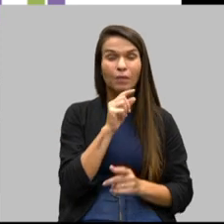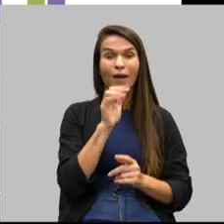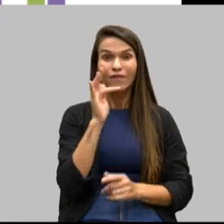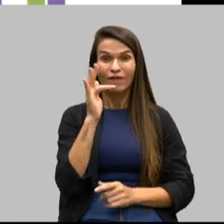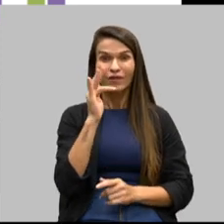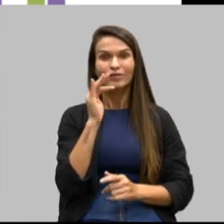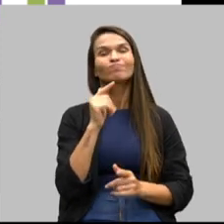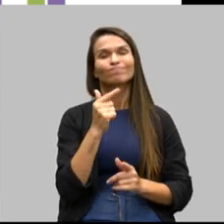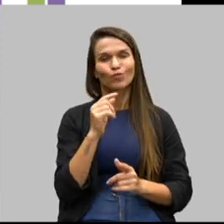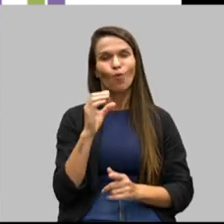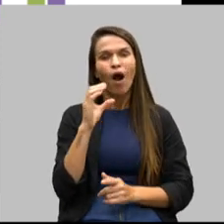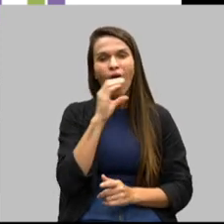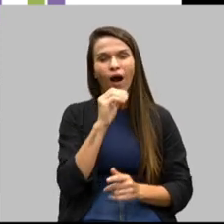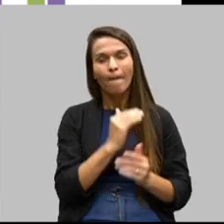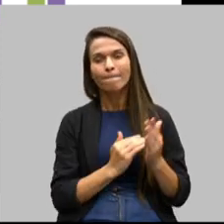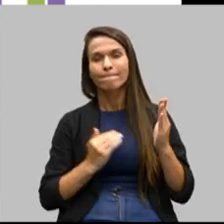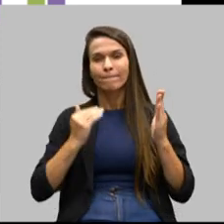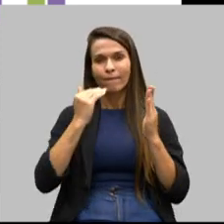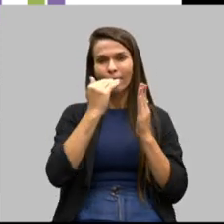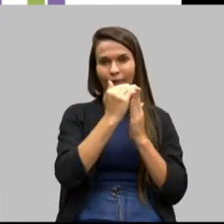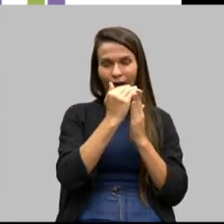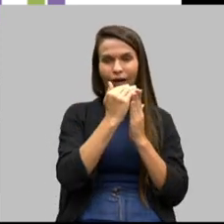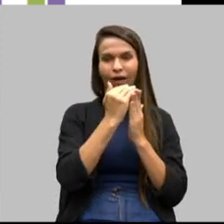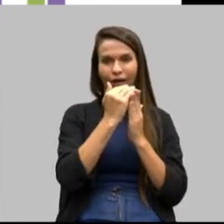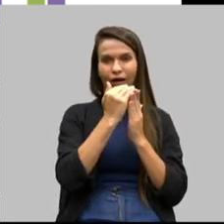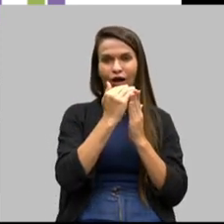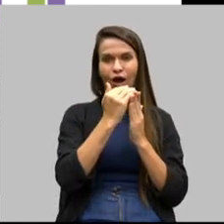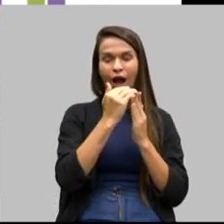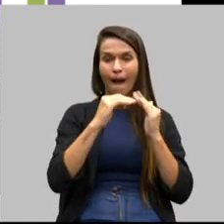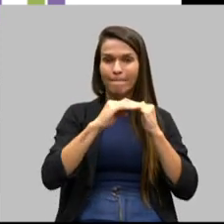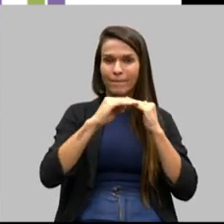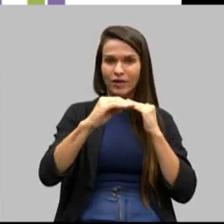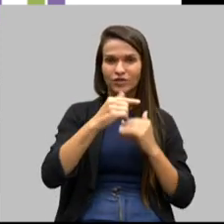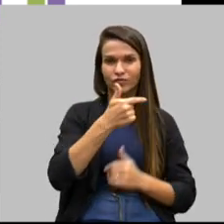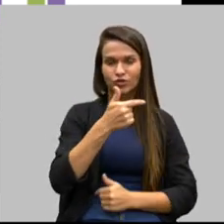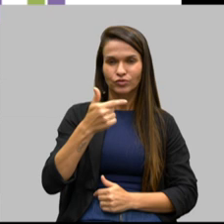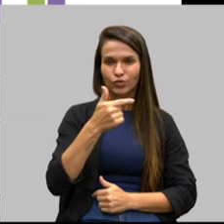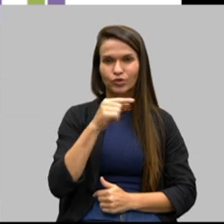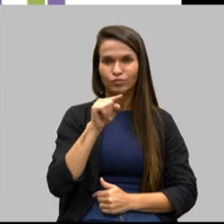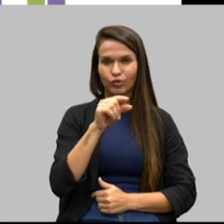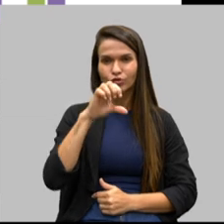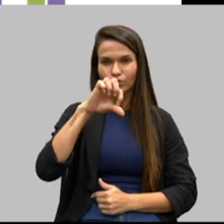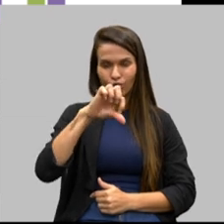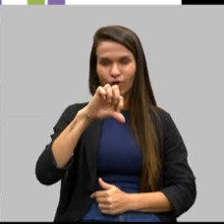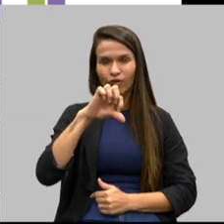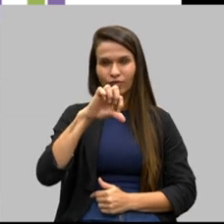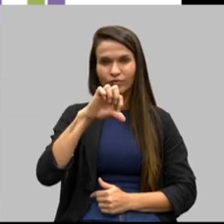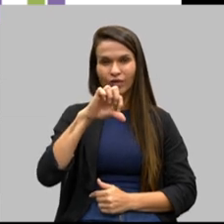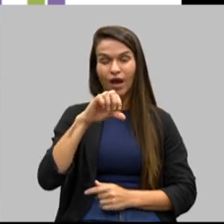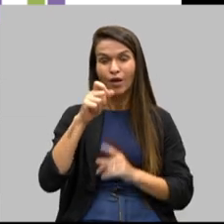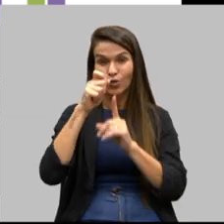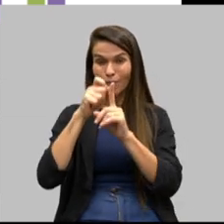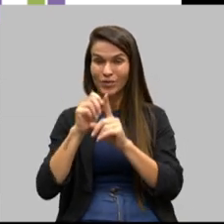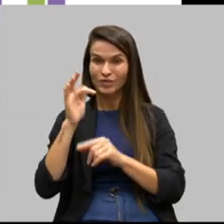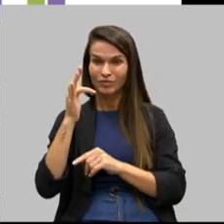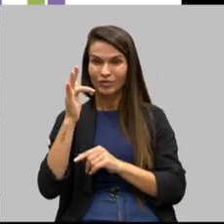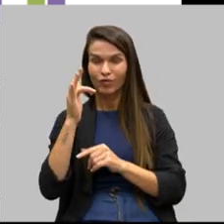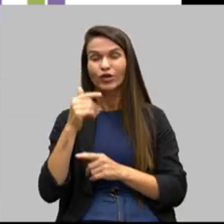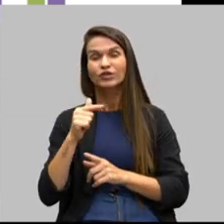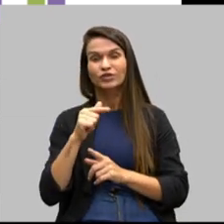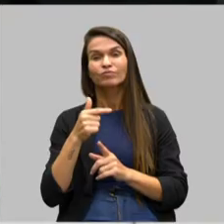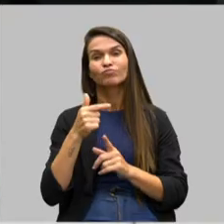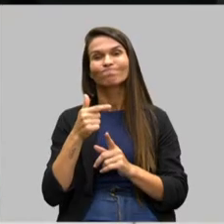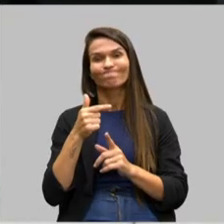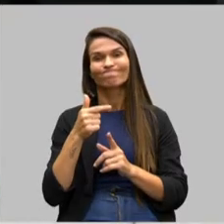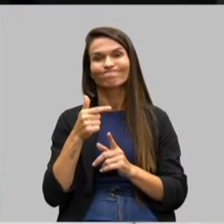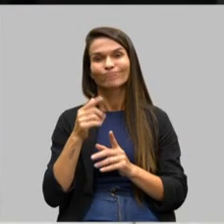maior. Enquanto a média climatológica é 22,9 graus centígrados, a média do mês de fevereiro foi de 23.